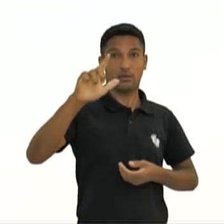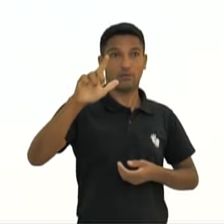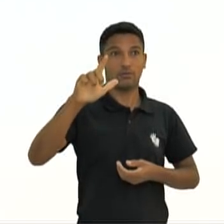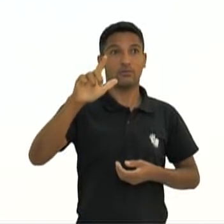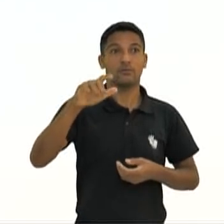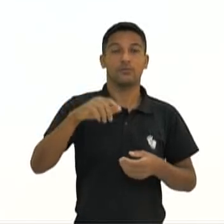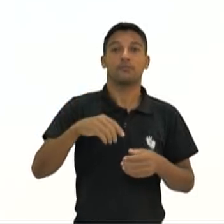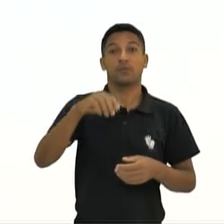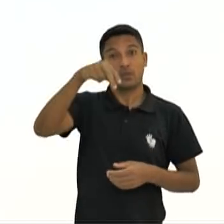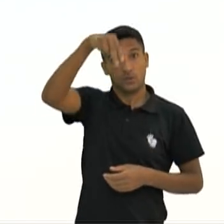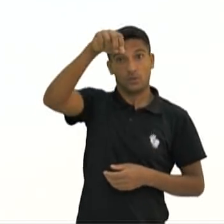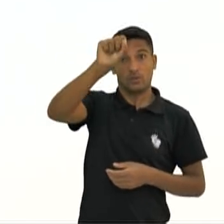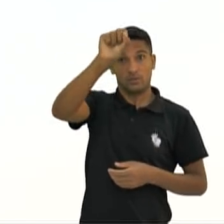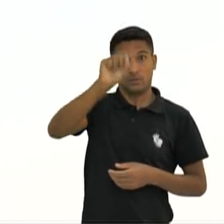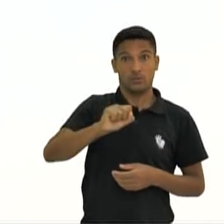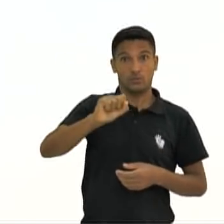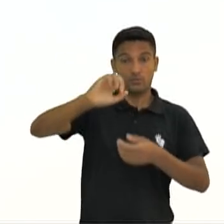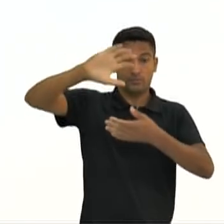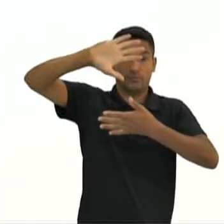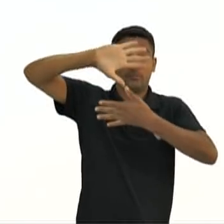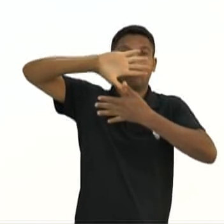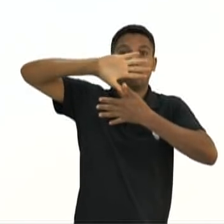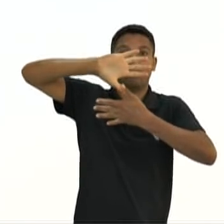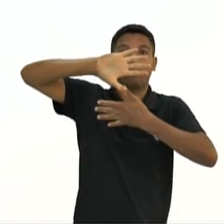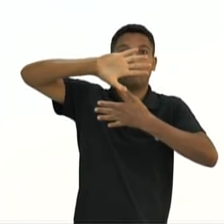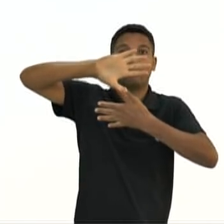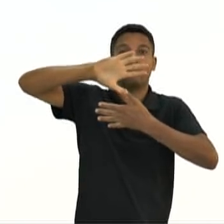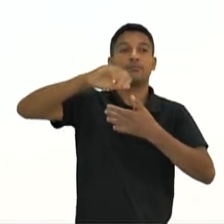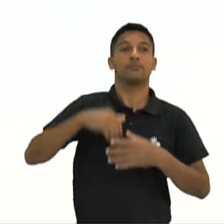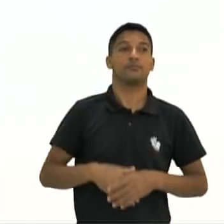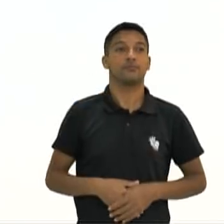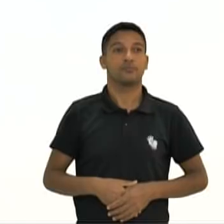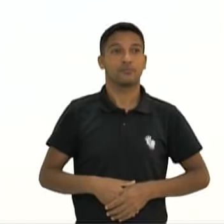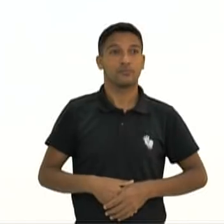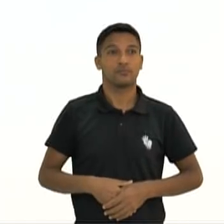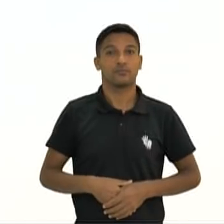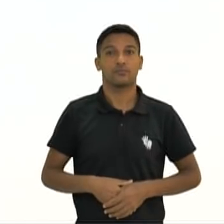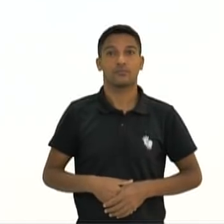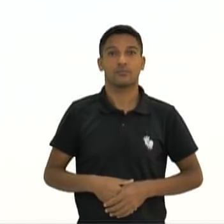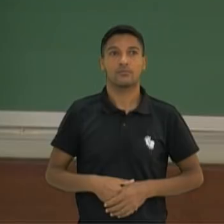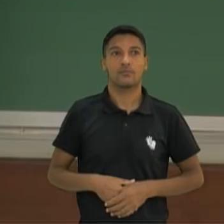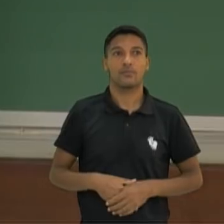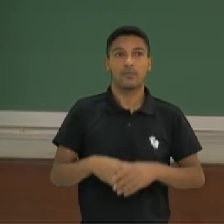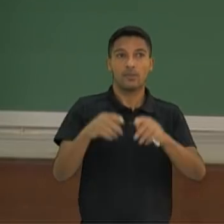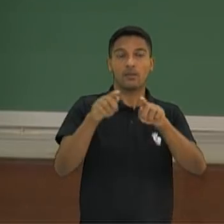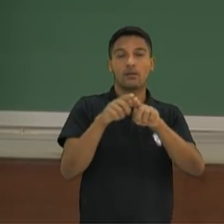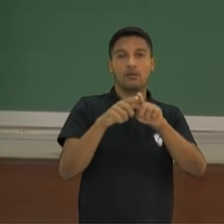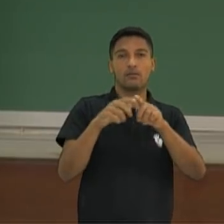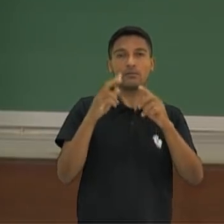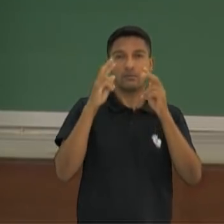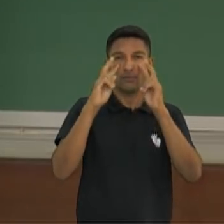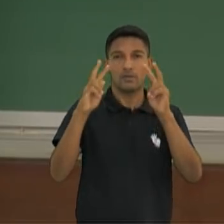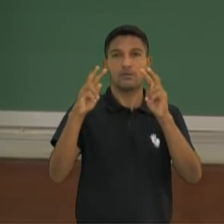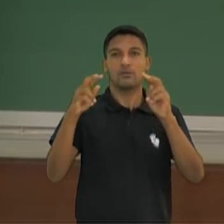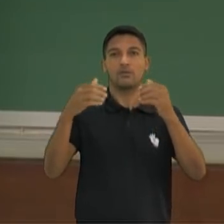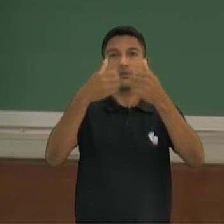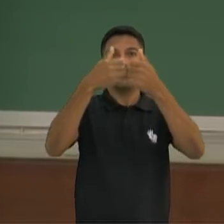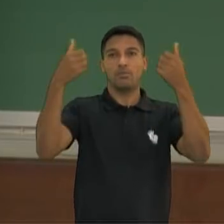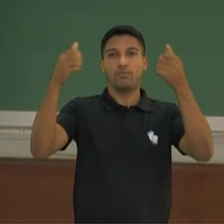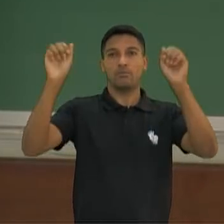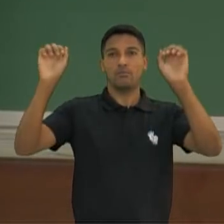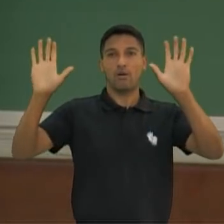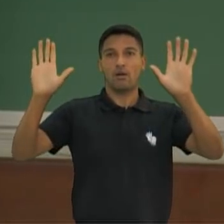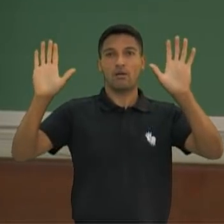perspectivas. Além disso, na regionalização, novamente, assentando que nós estamos vendo esta perspectiva e